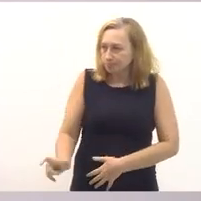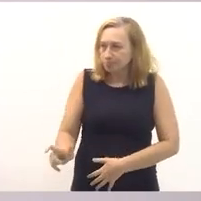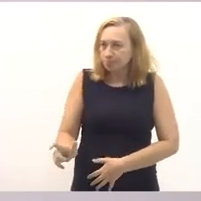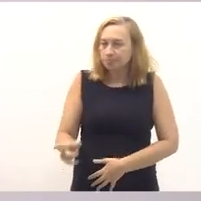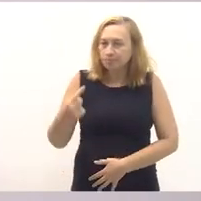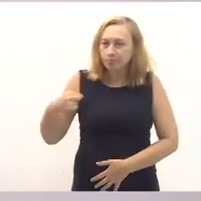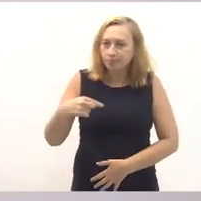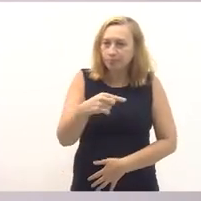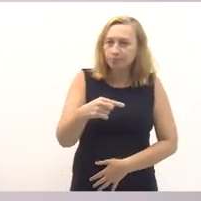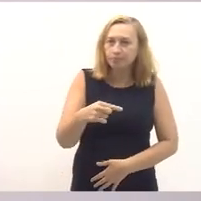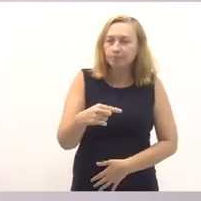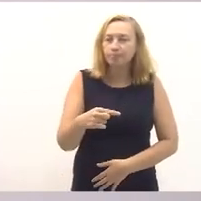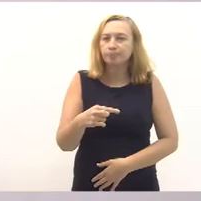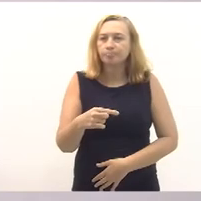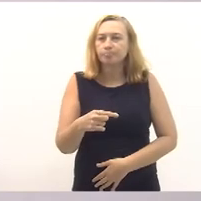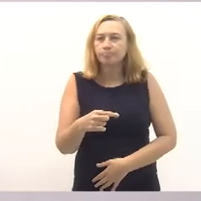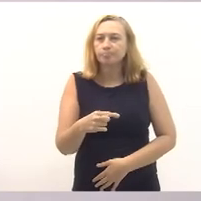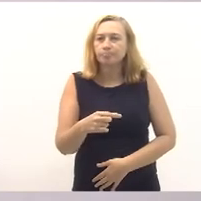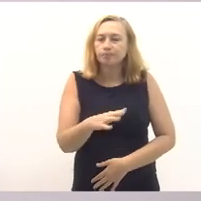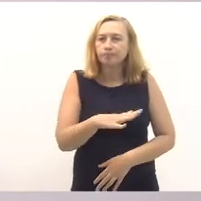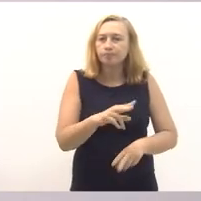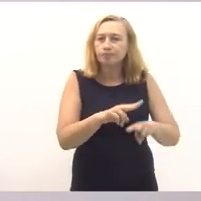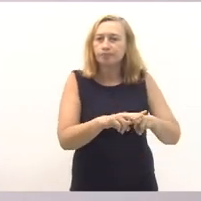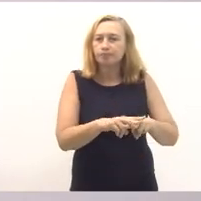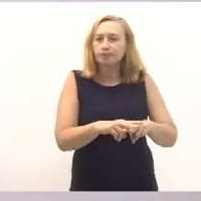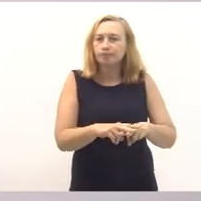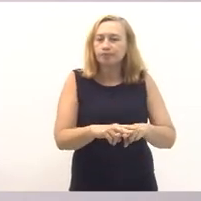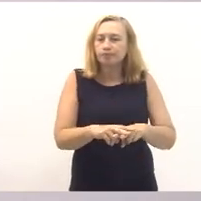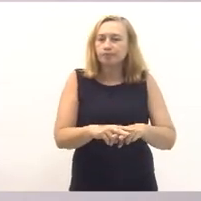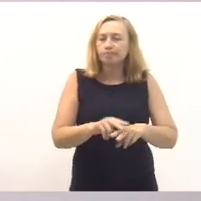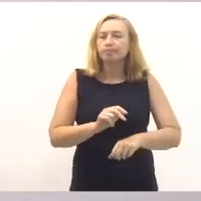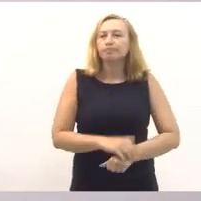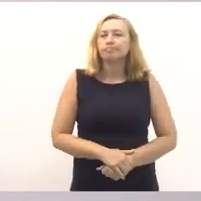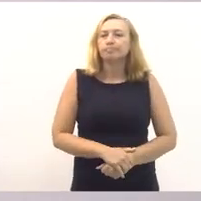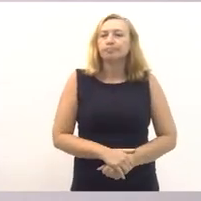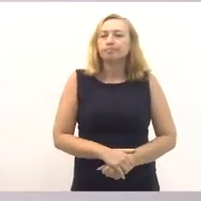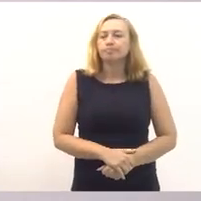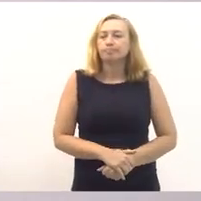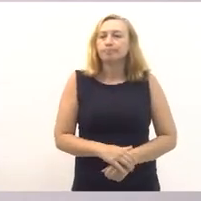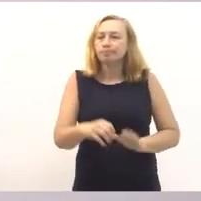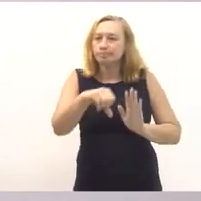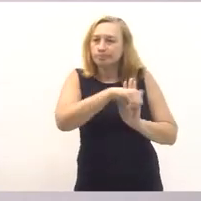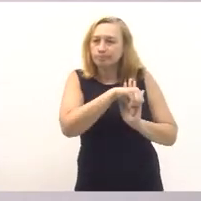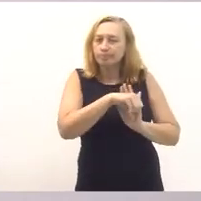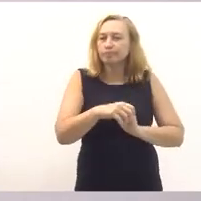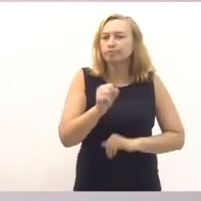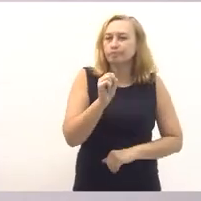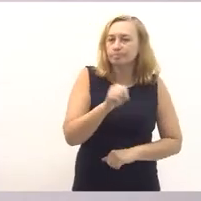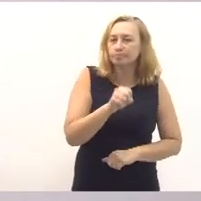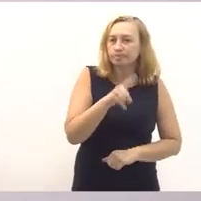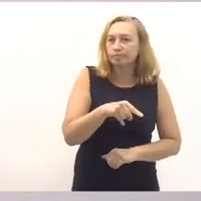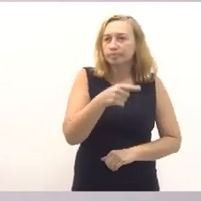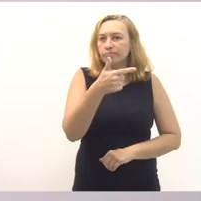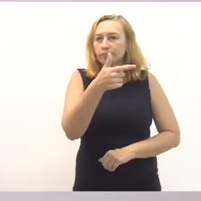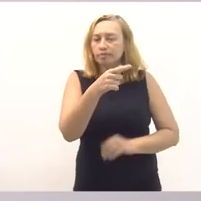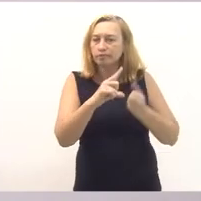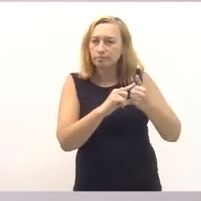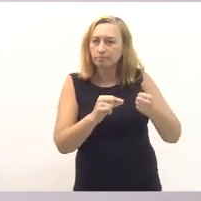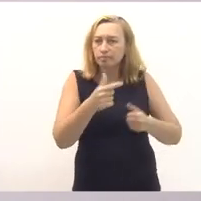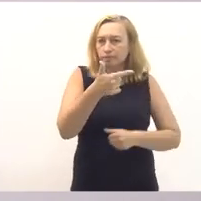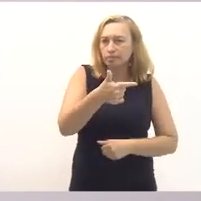é levada a sério policial fica a critério da autoridade a tipificação do crime né se é o artigo 28